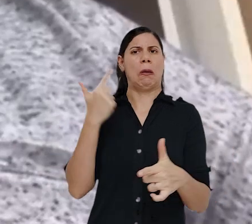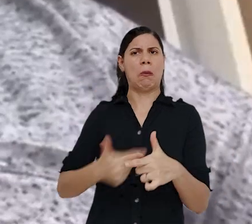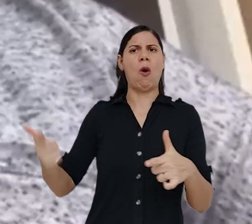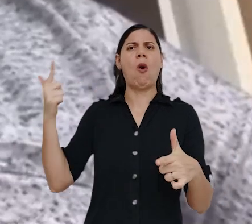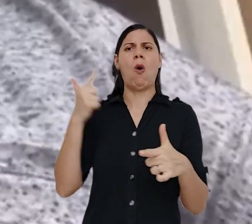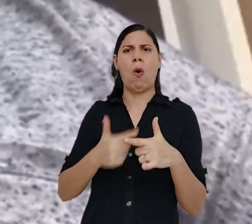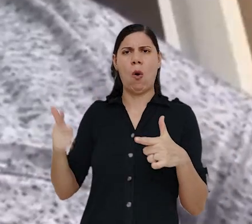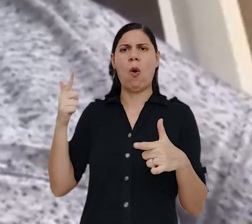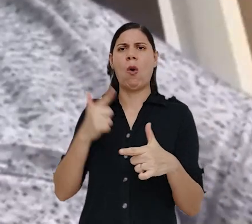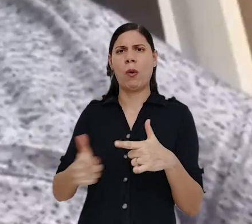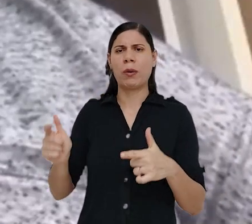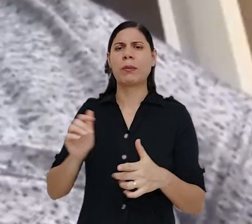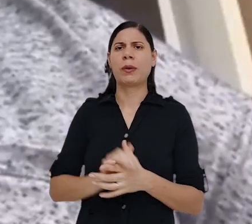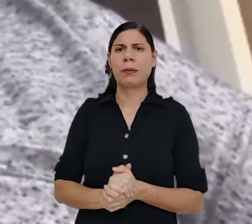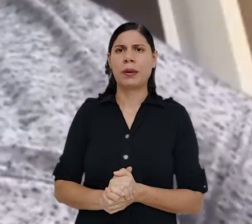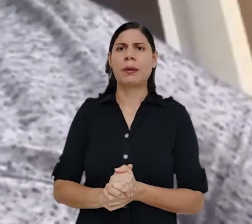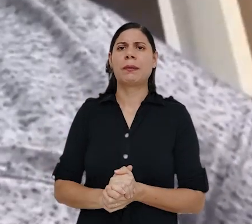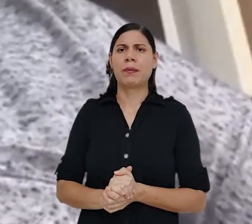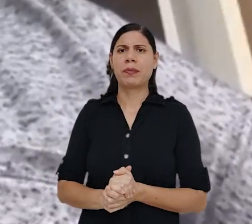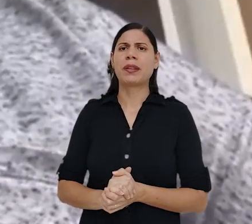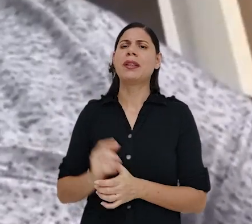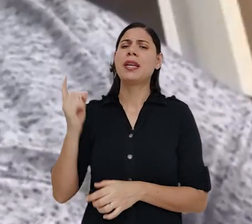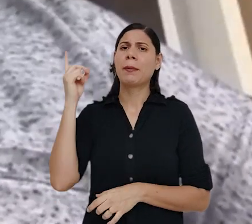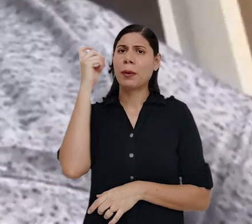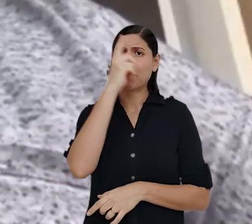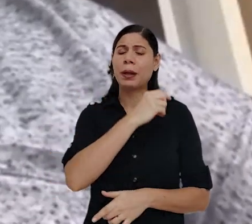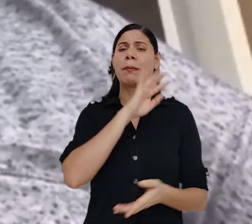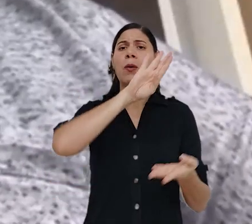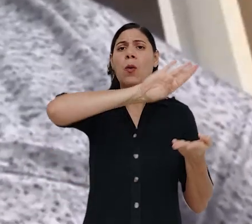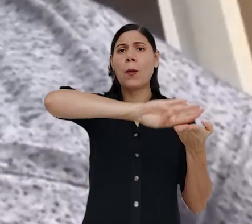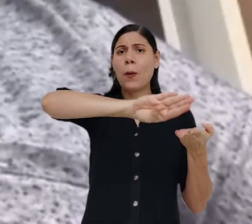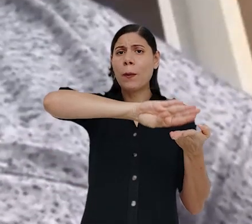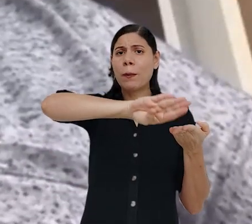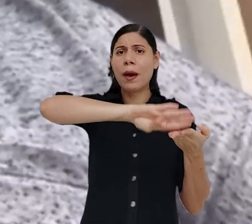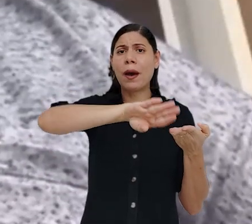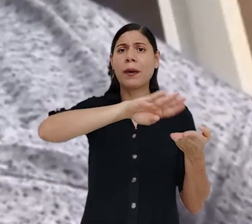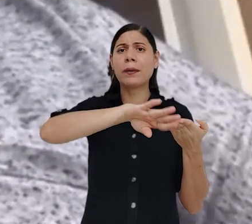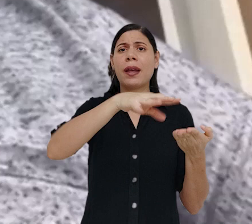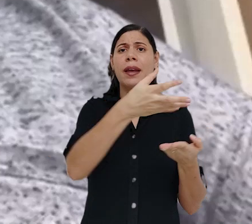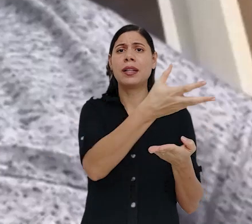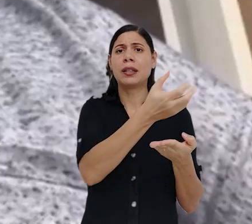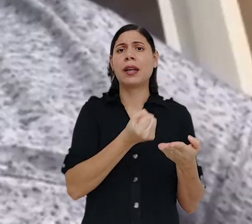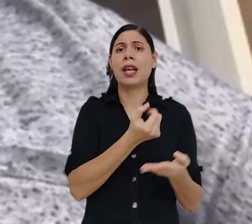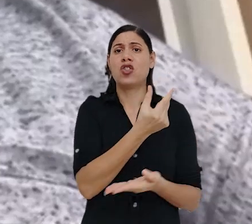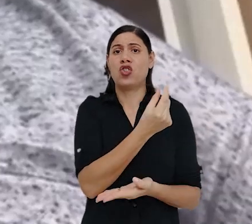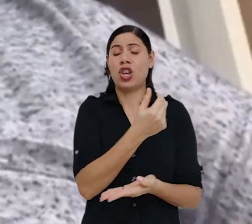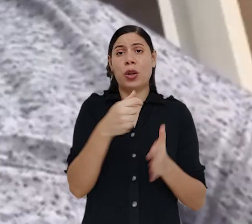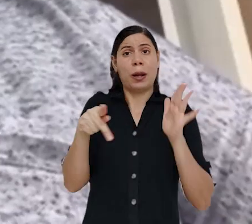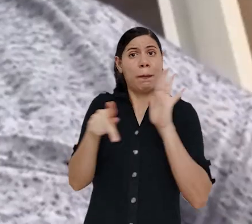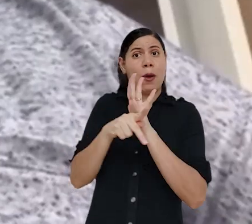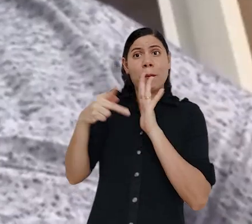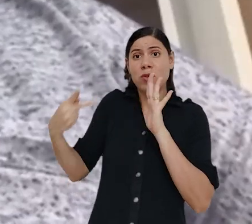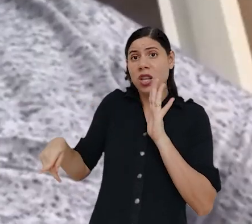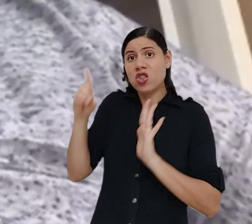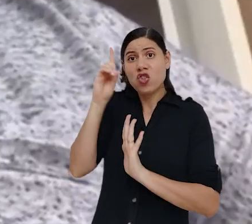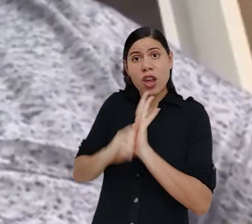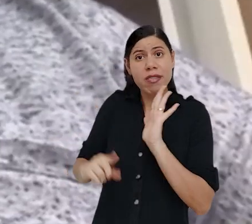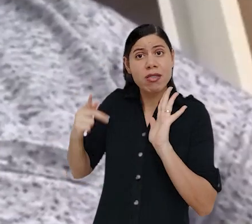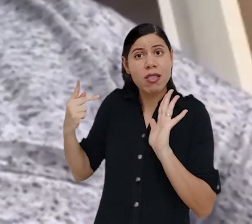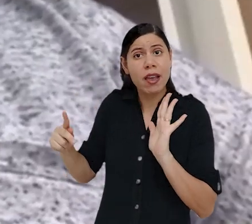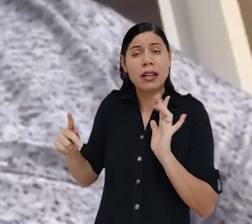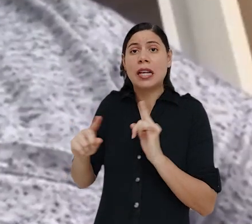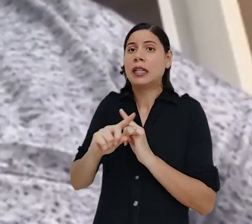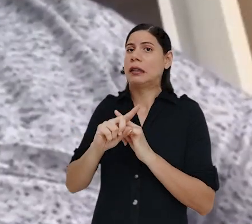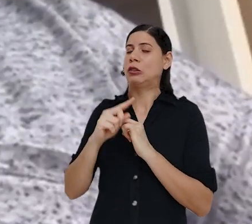um PIS/PASEP para receber junto ao banco, né, que era um direito garantido a ele como trabalhador, e ele não conseguiu